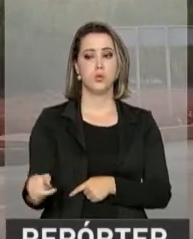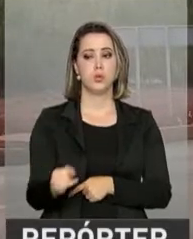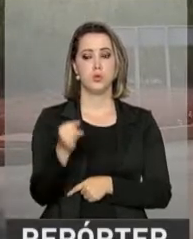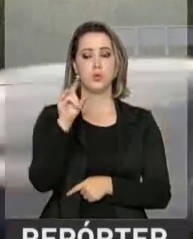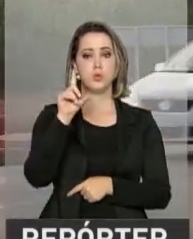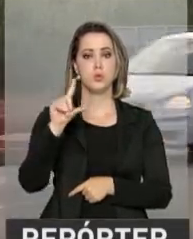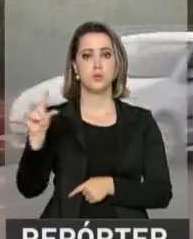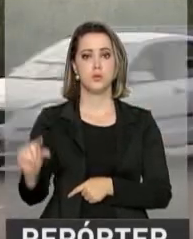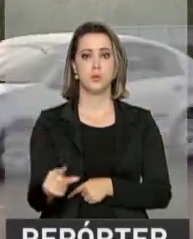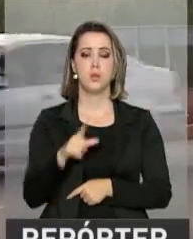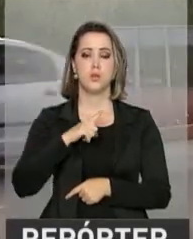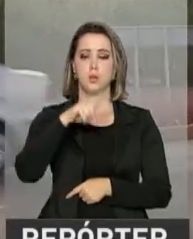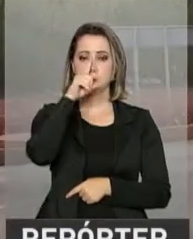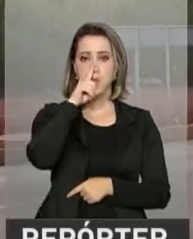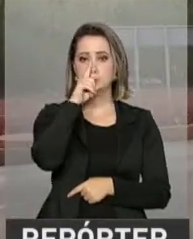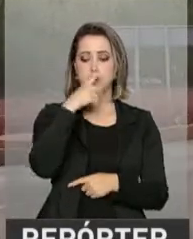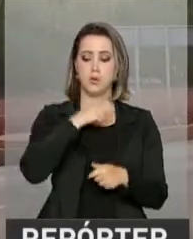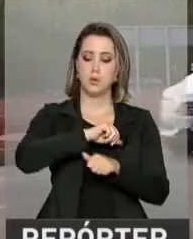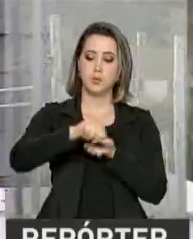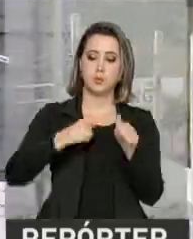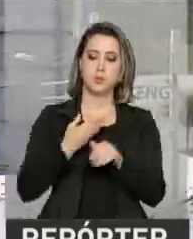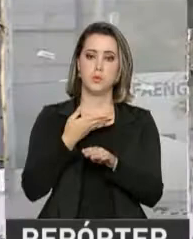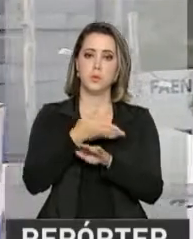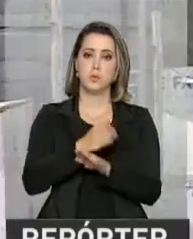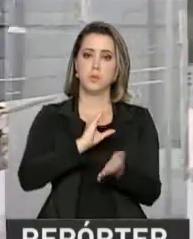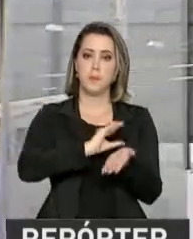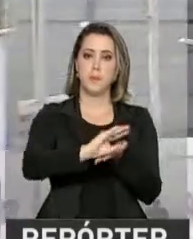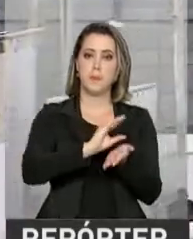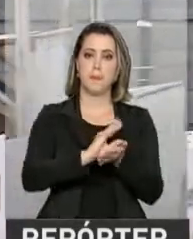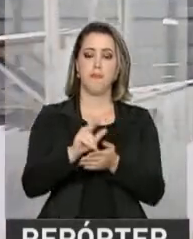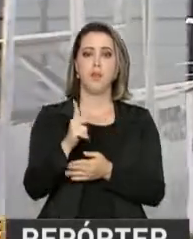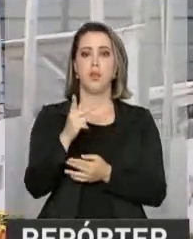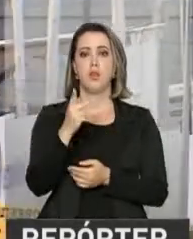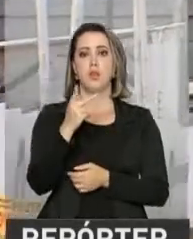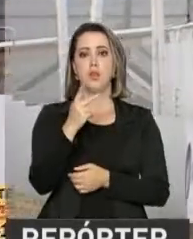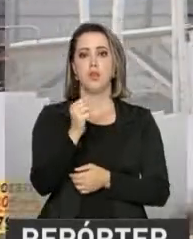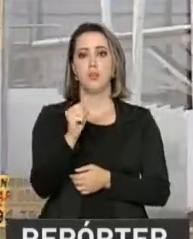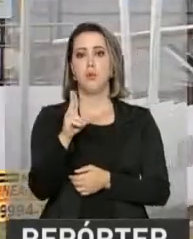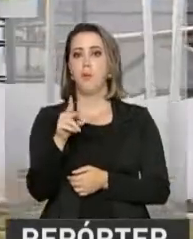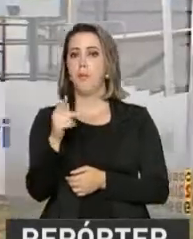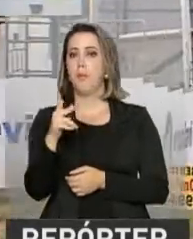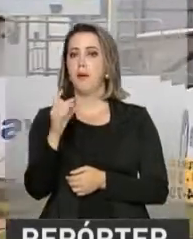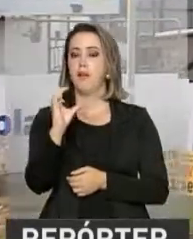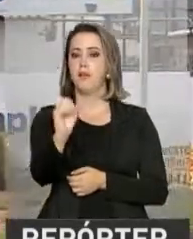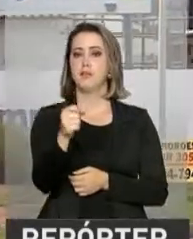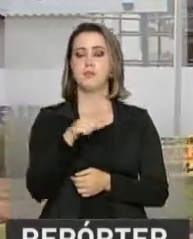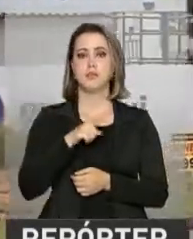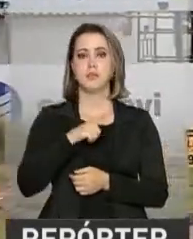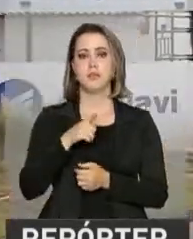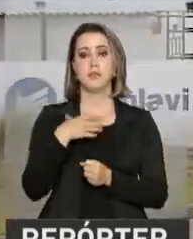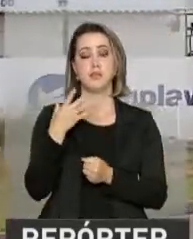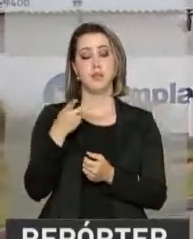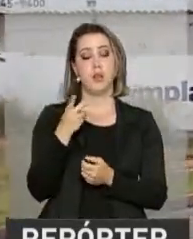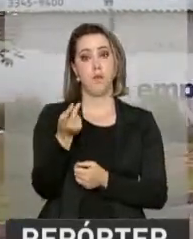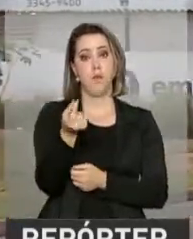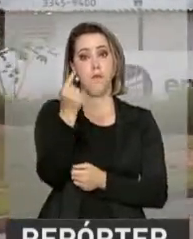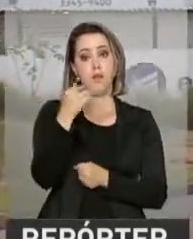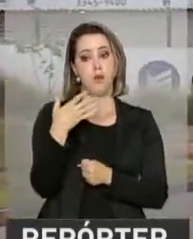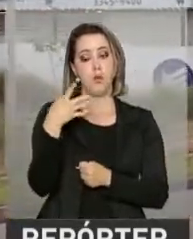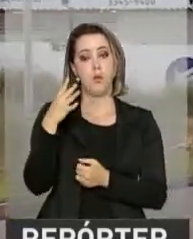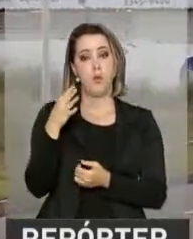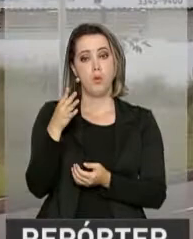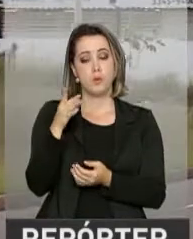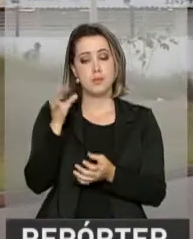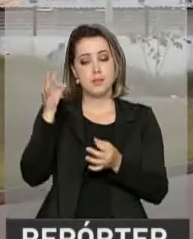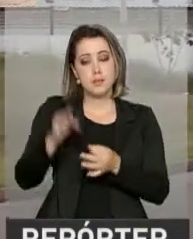existem riscos para por exemplo a poupança que tem uma remuneração fixa por ano e com mais